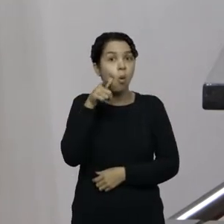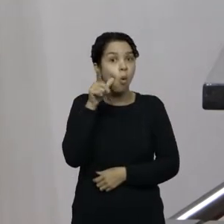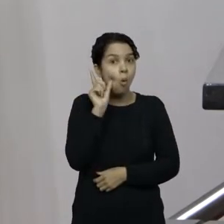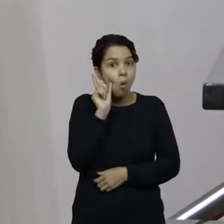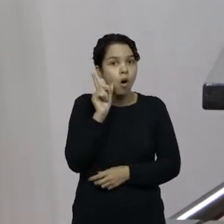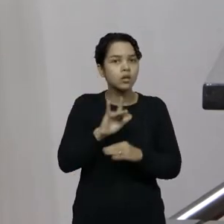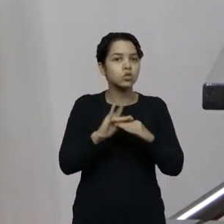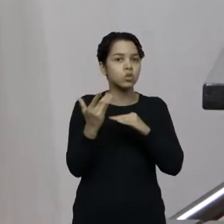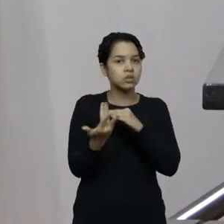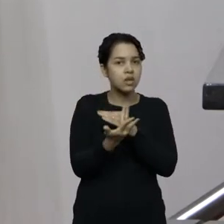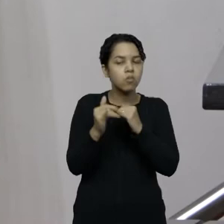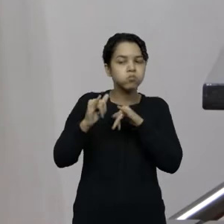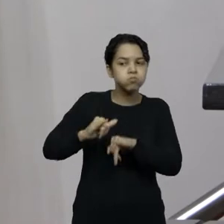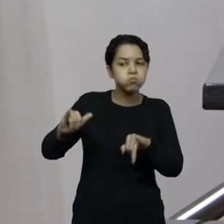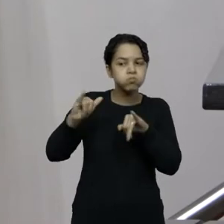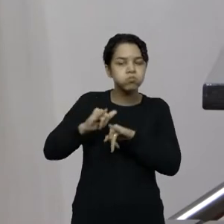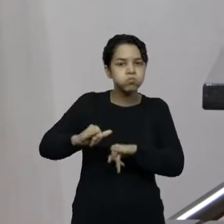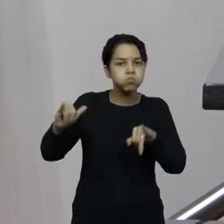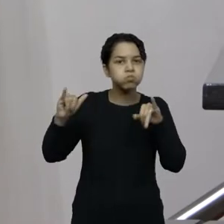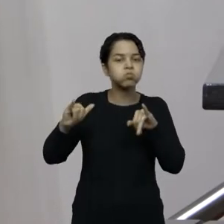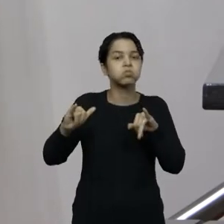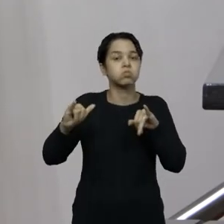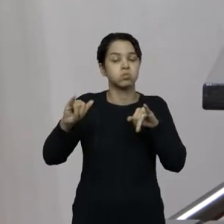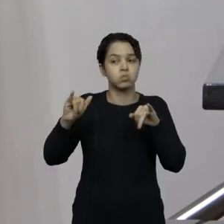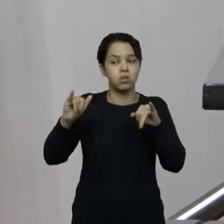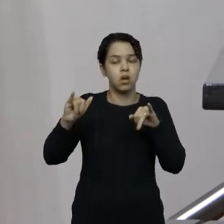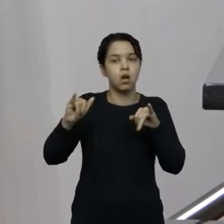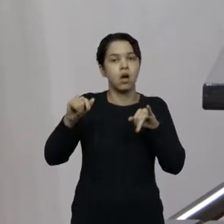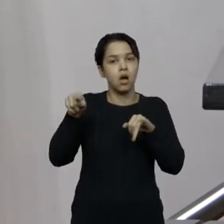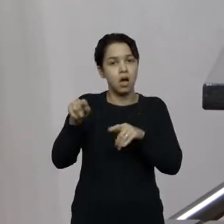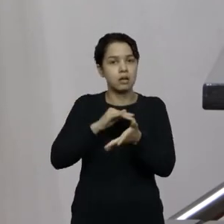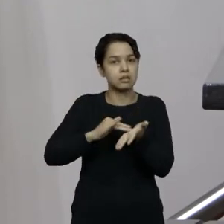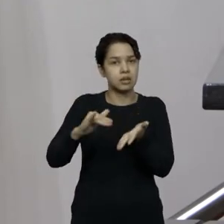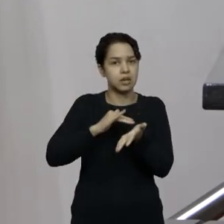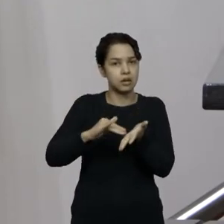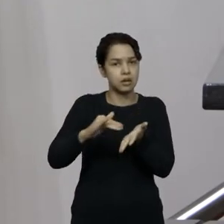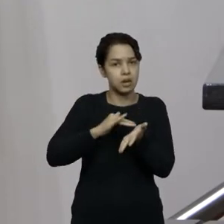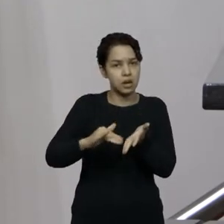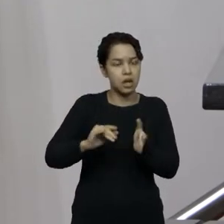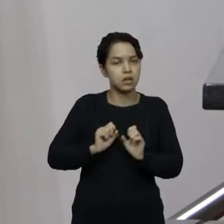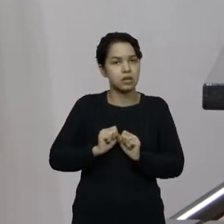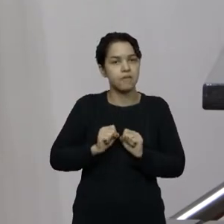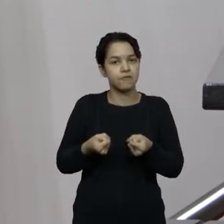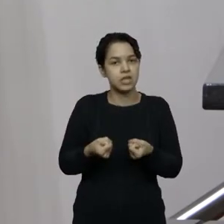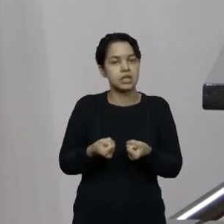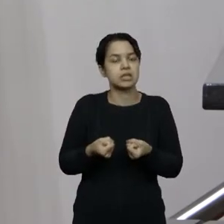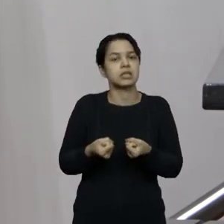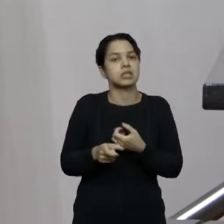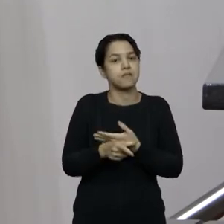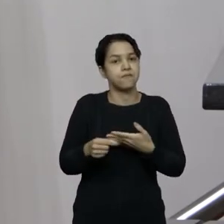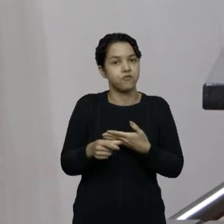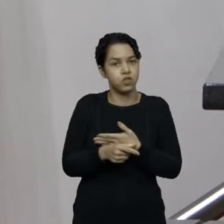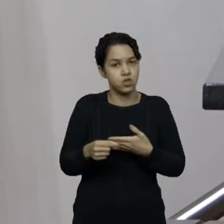sociais advertência da secretaria da Defesa Civil